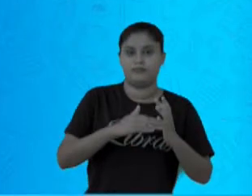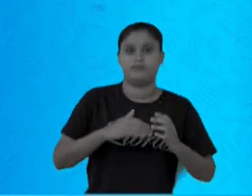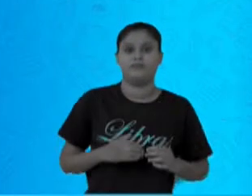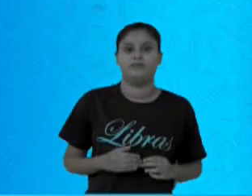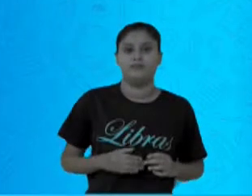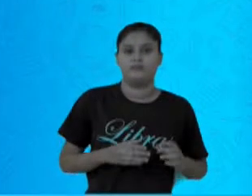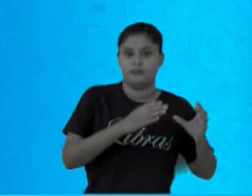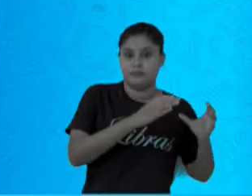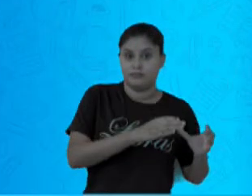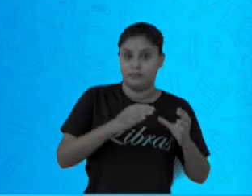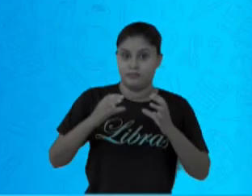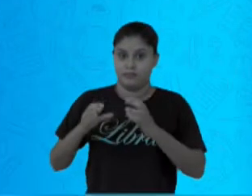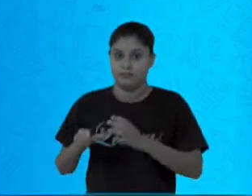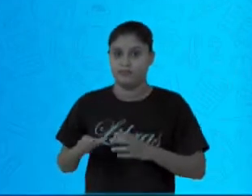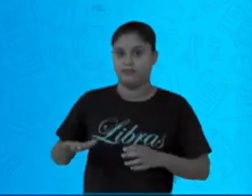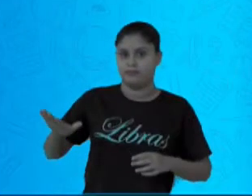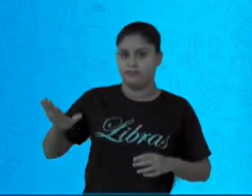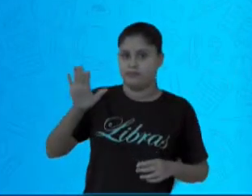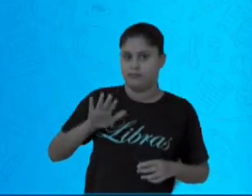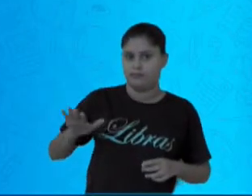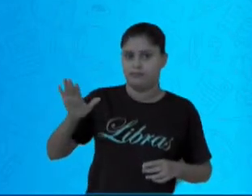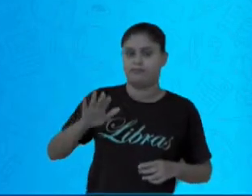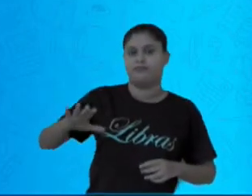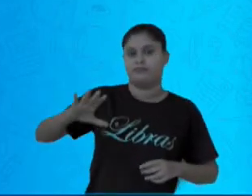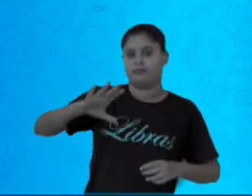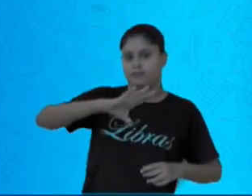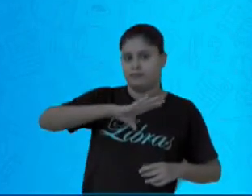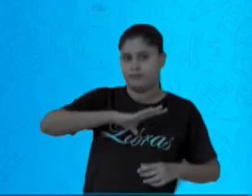lá na comunidade urbana.